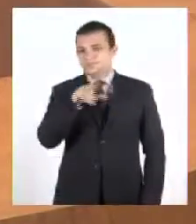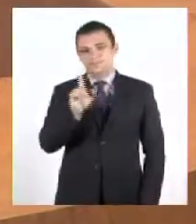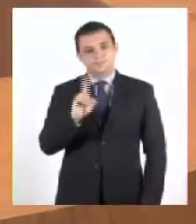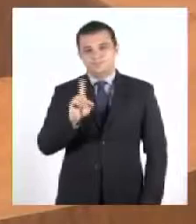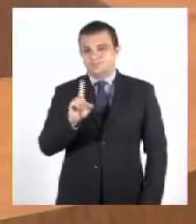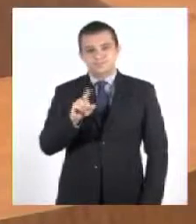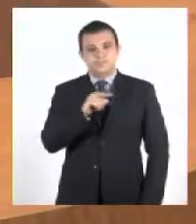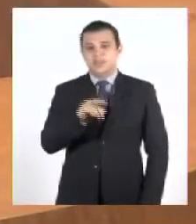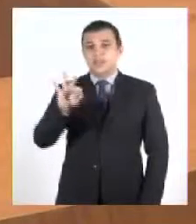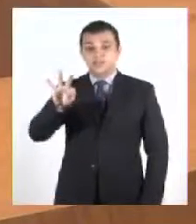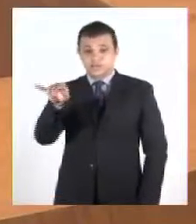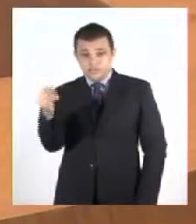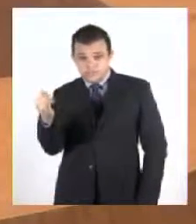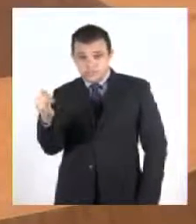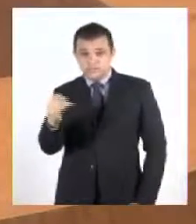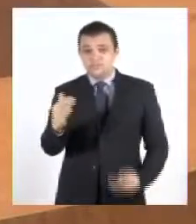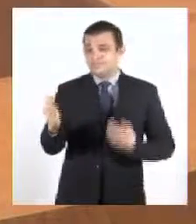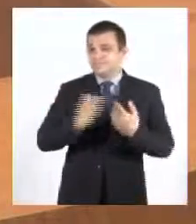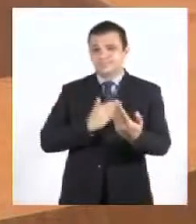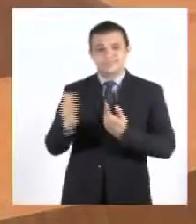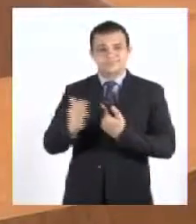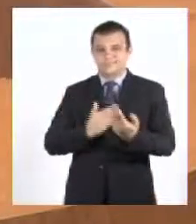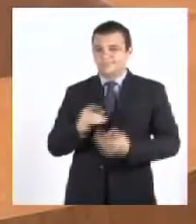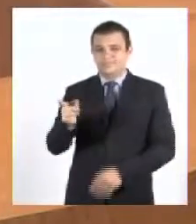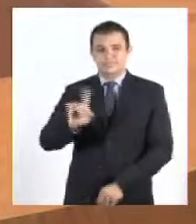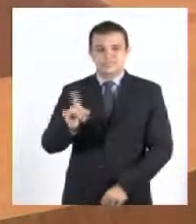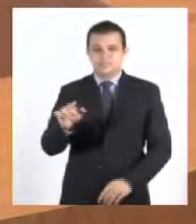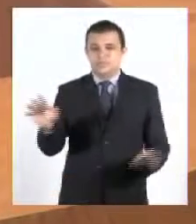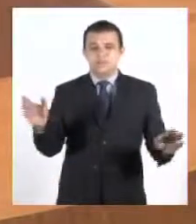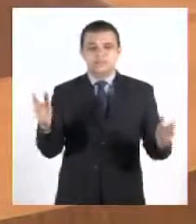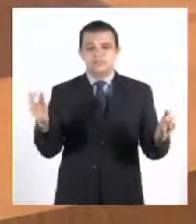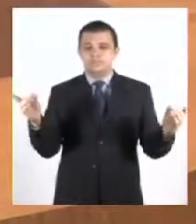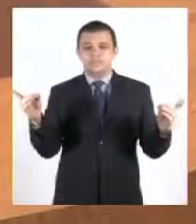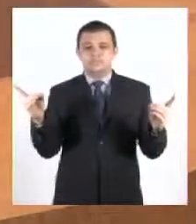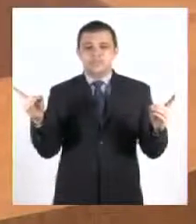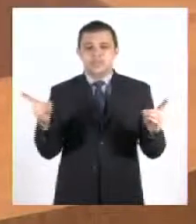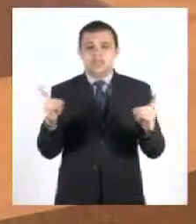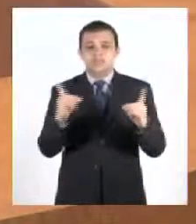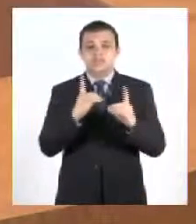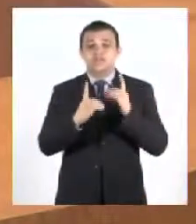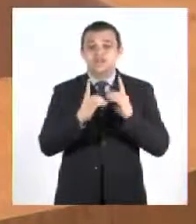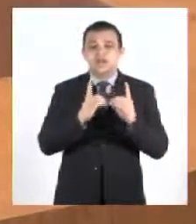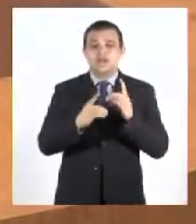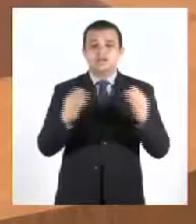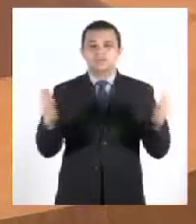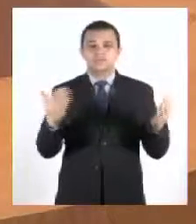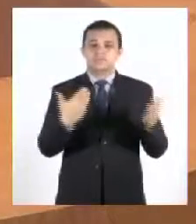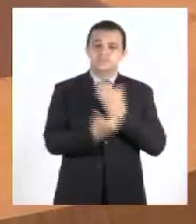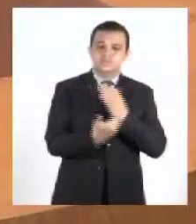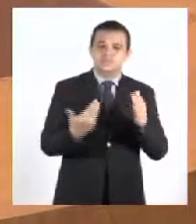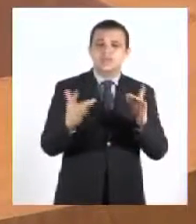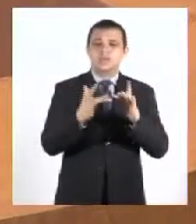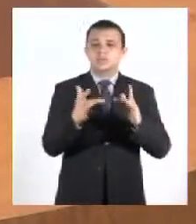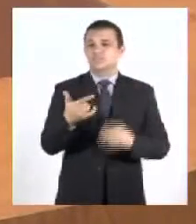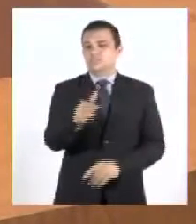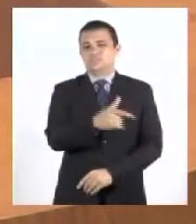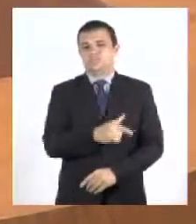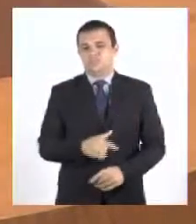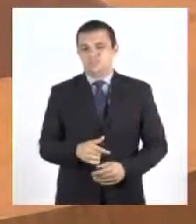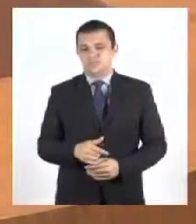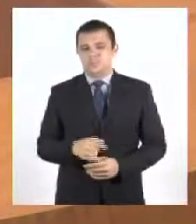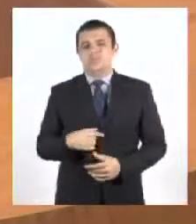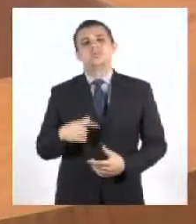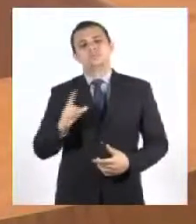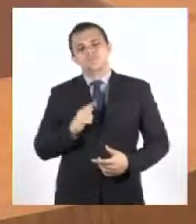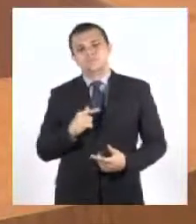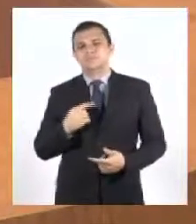Tribunal de Justiça do nosso estado. E depois de muita discussão, nós entendemos que deveríamos